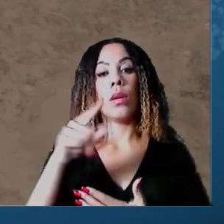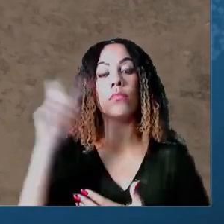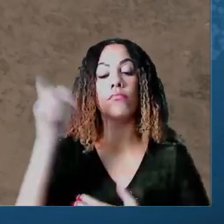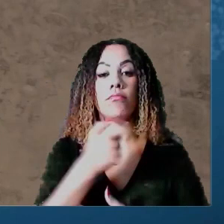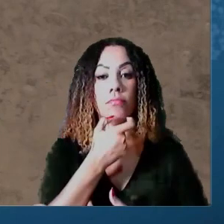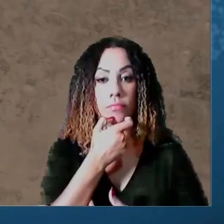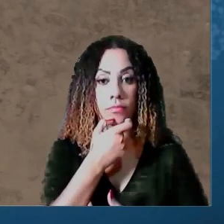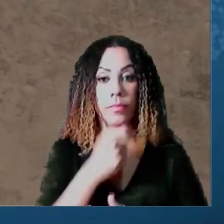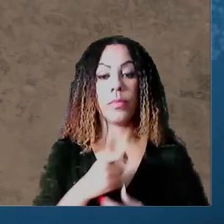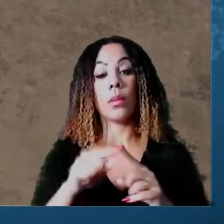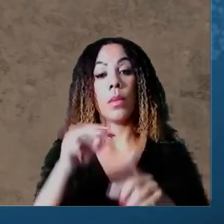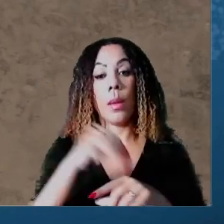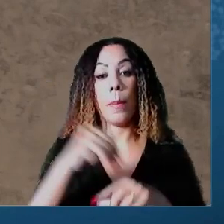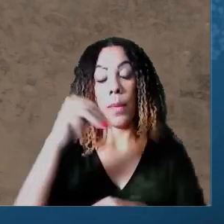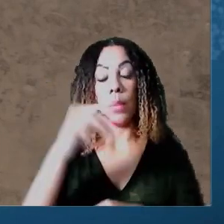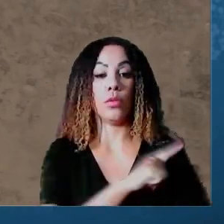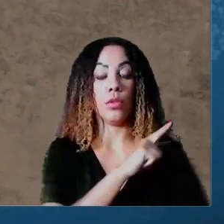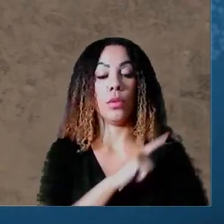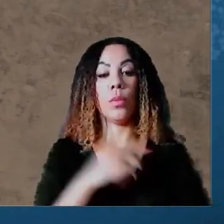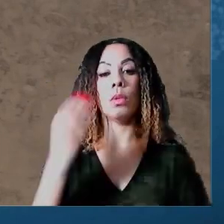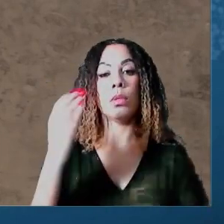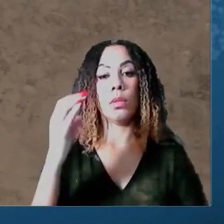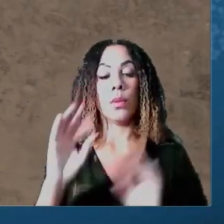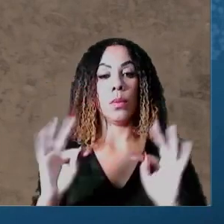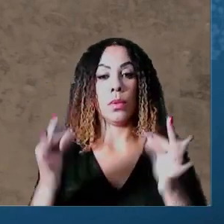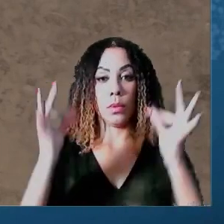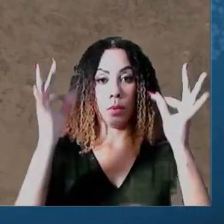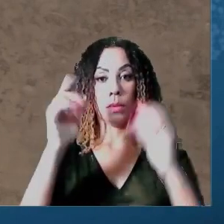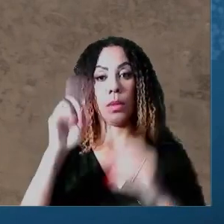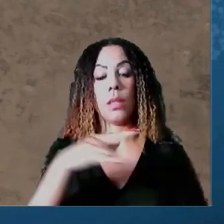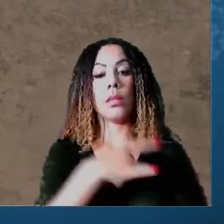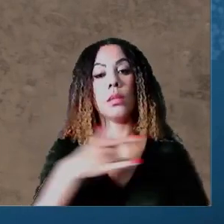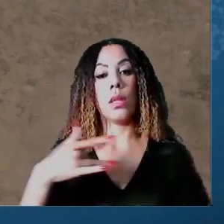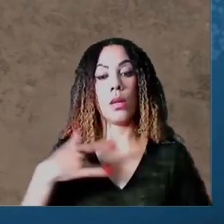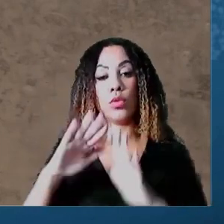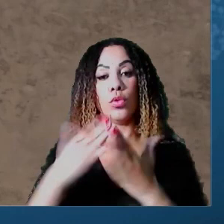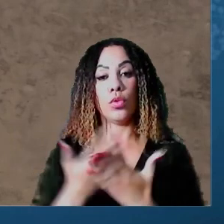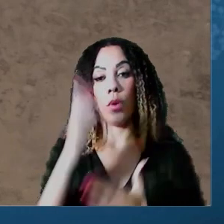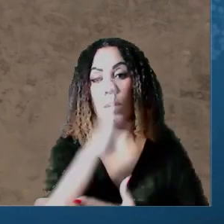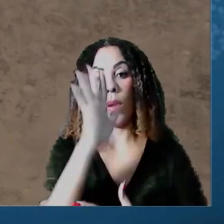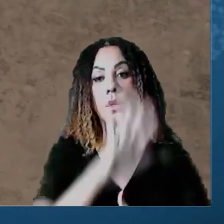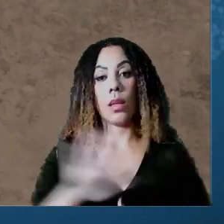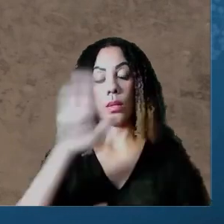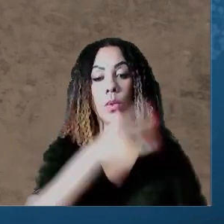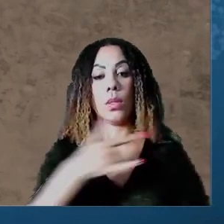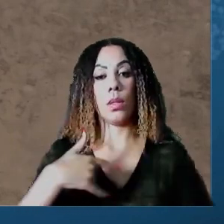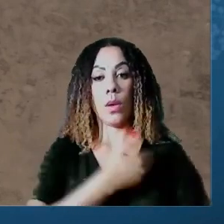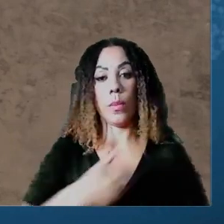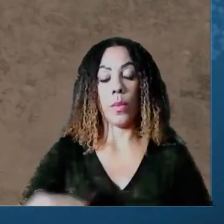e mestre em Gestão de Ciência e Tecnologia em Saúde pela Escola Nacional de Saúde Pública da